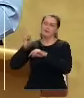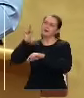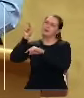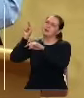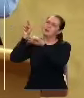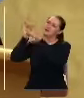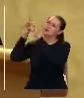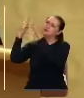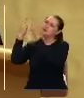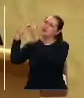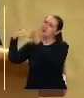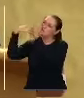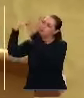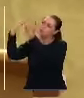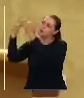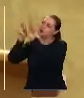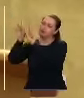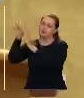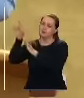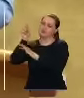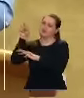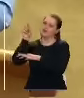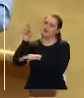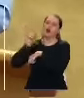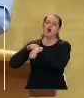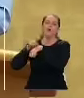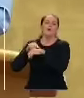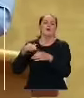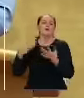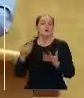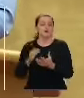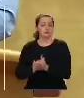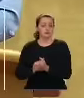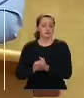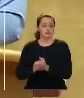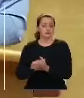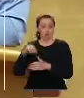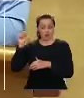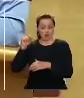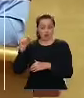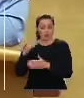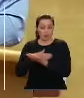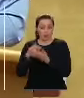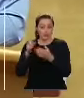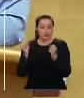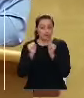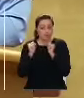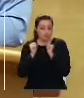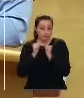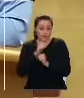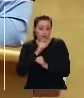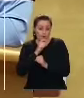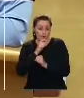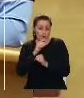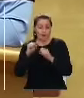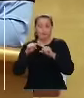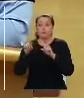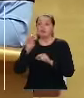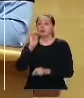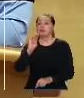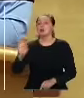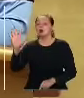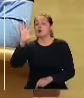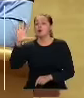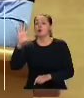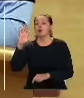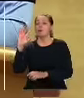horas são? Lá é outono, inverno ou primavera? Aqui, por exemplo, está entrando no inverno, mas lá na Europa eles estão entrando, estão na